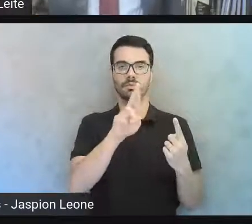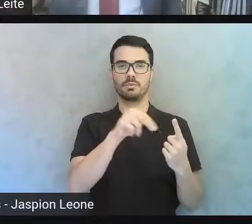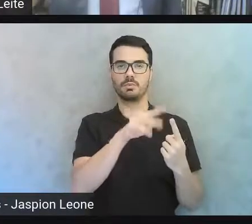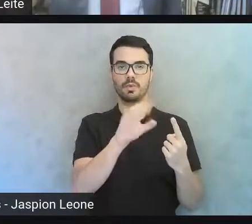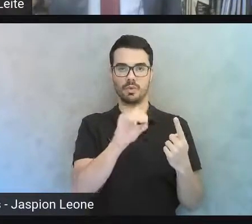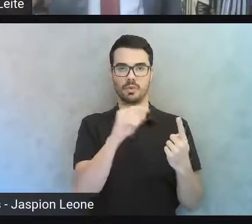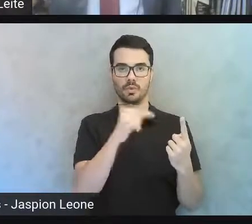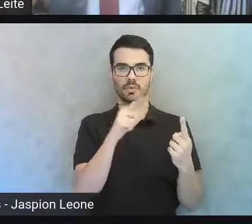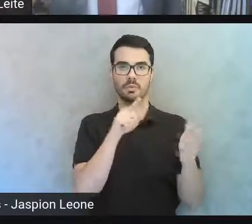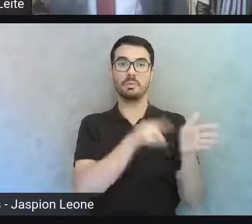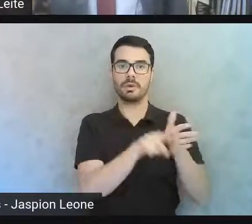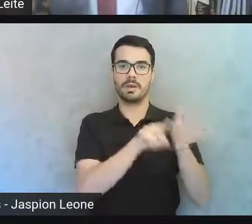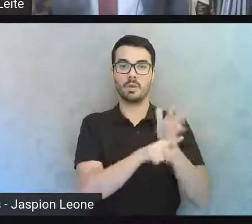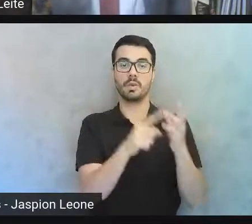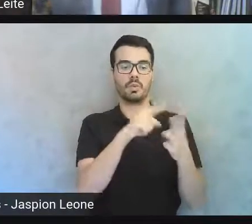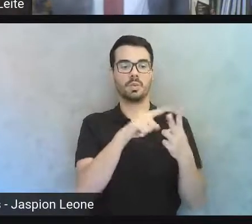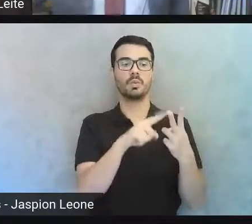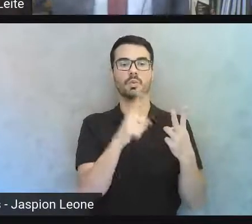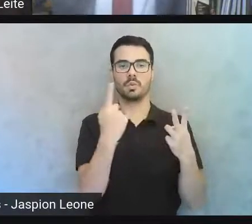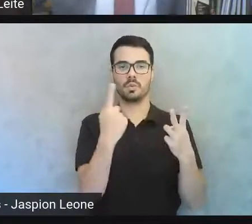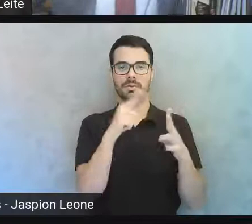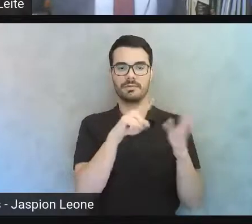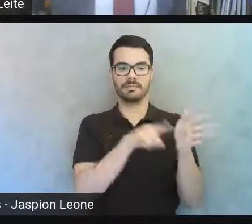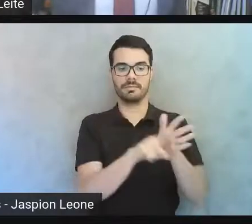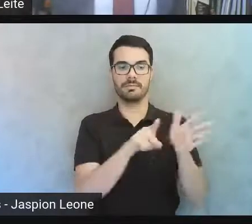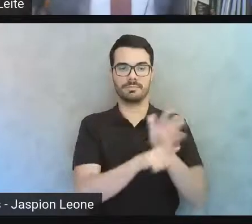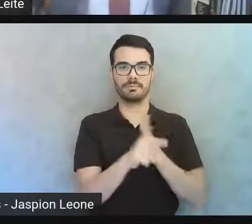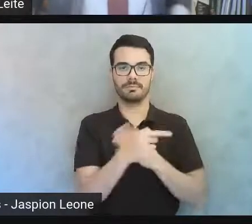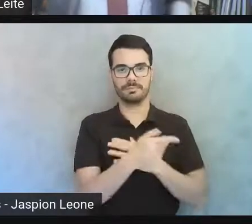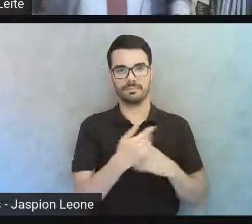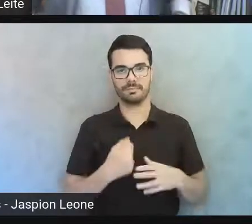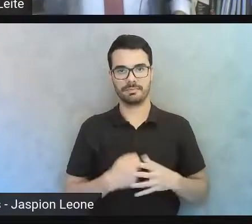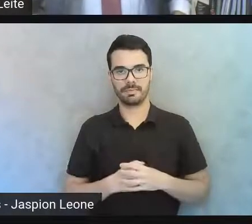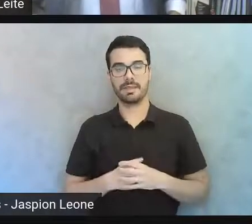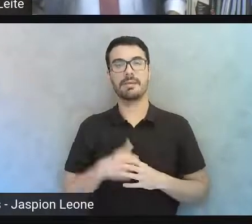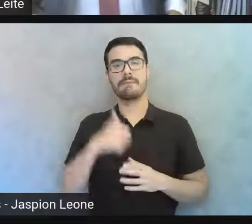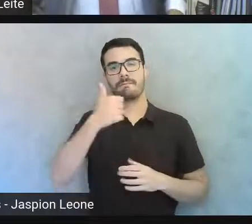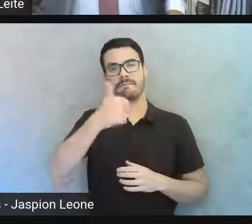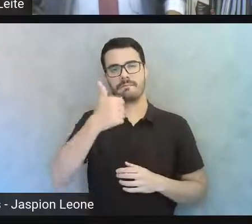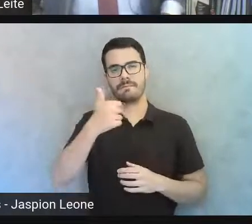Há aqui duas perguntas. O primeiro